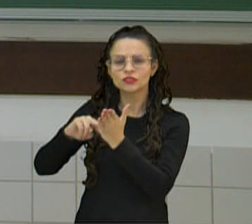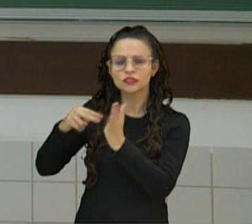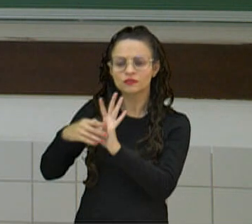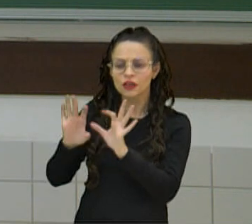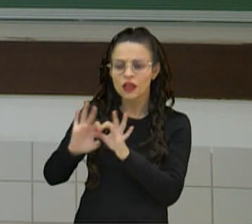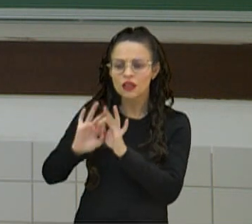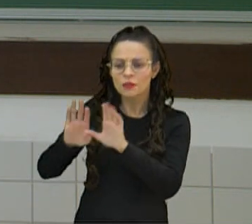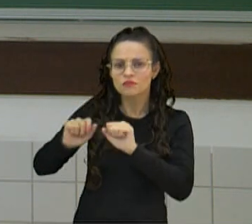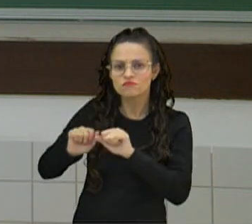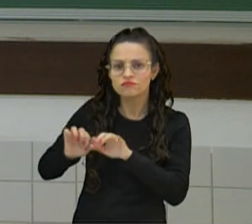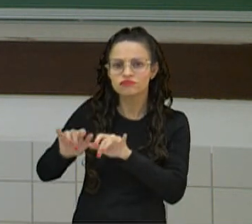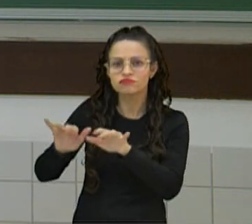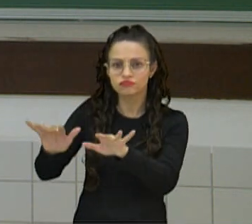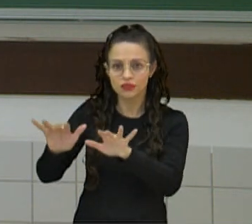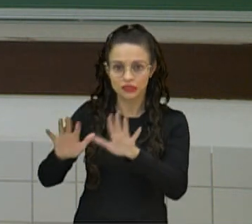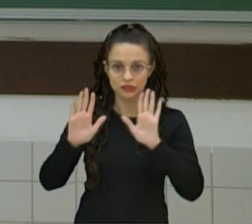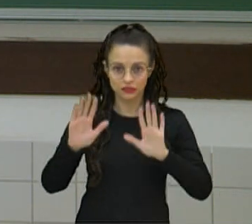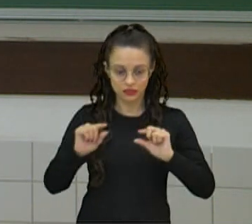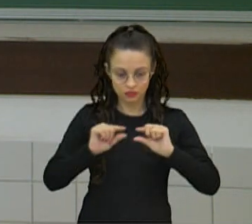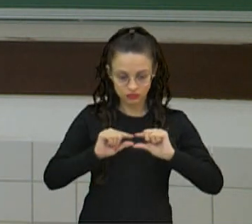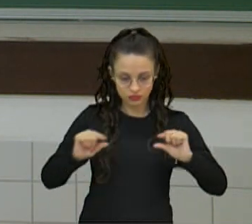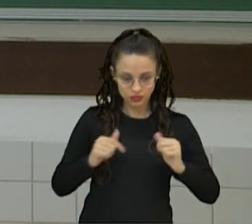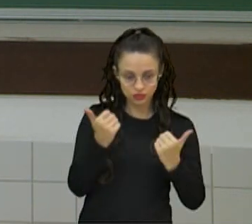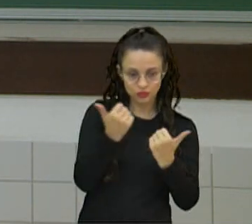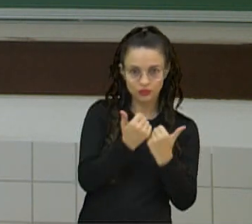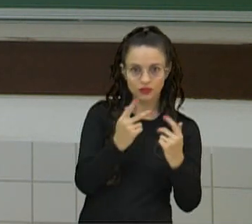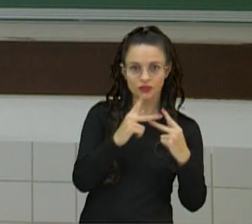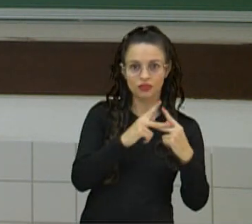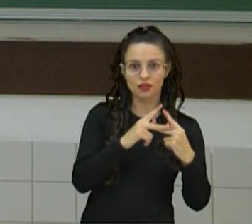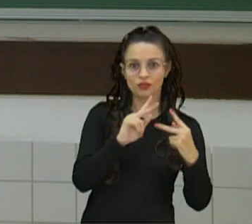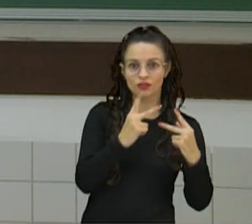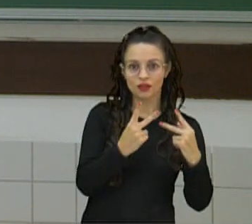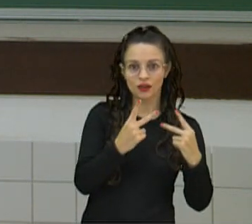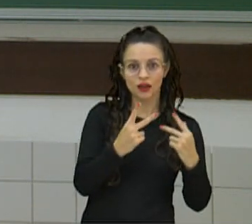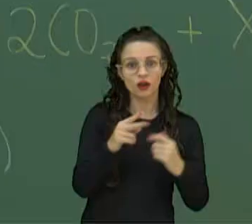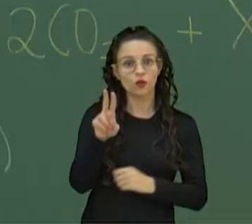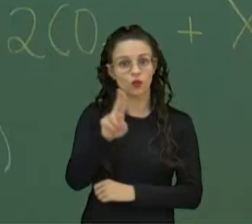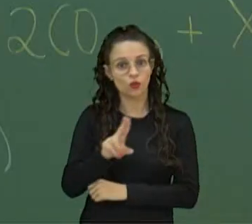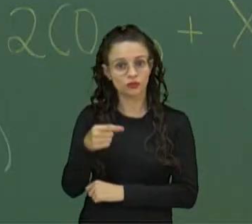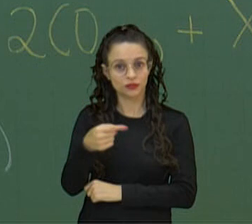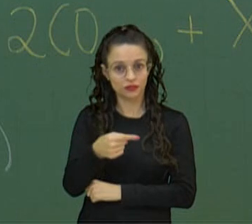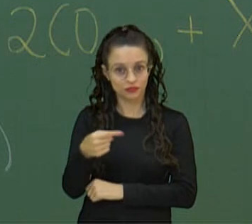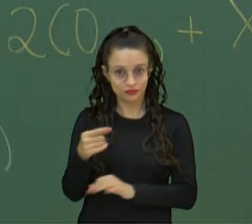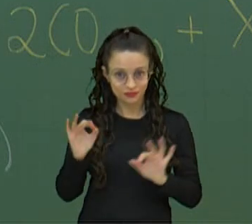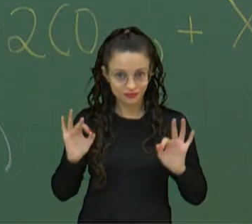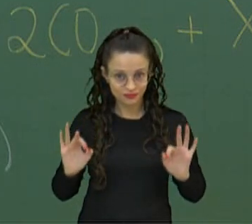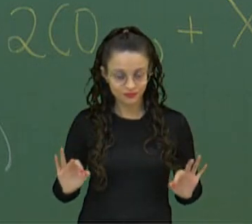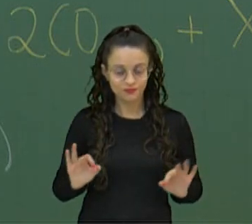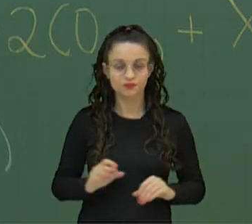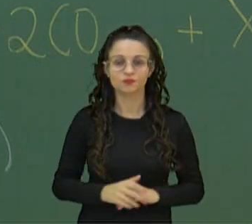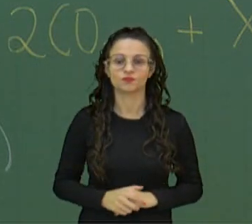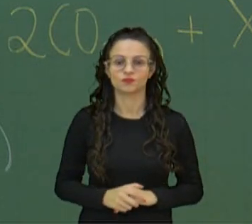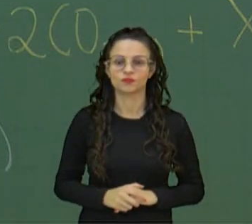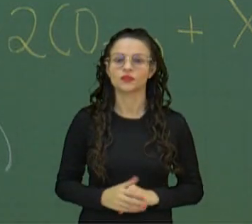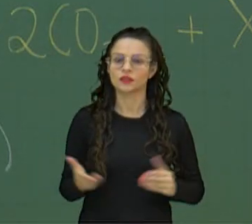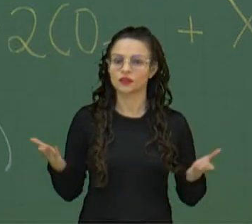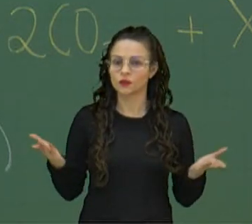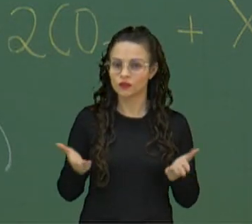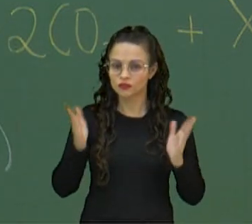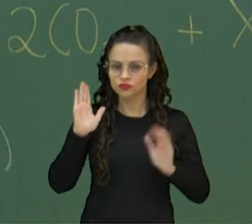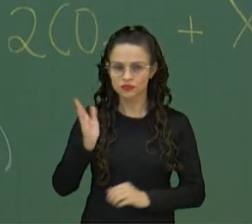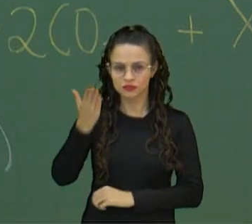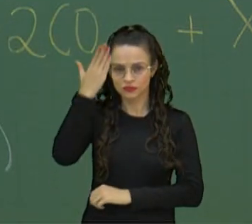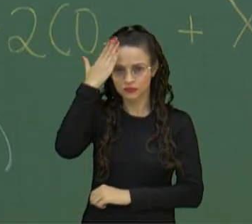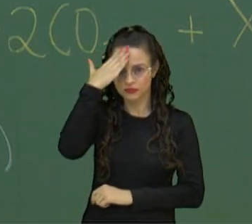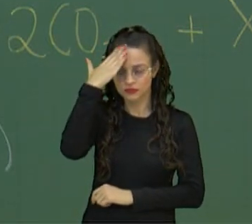quando eu vou escrever ele lá no lugar do ΔH, eu vou usar o sinal negativo, certo? Agora que eu já sei